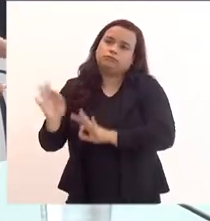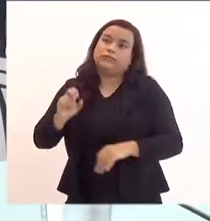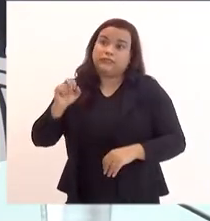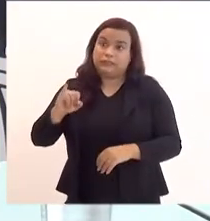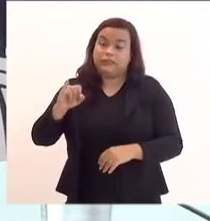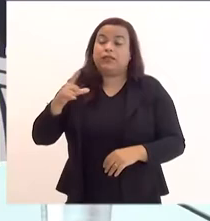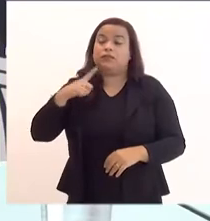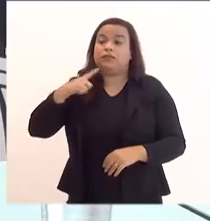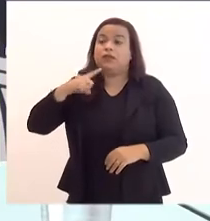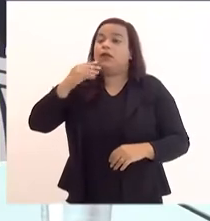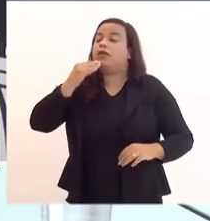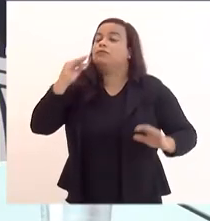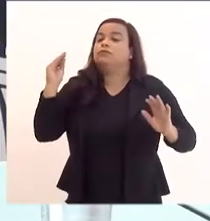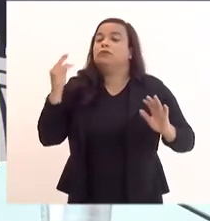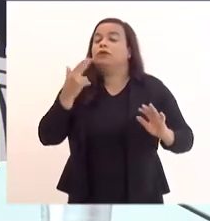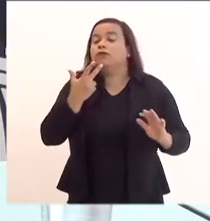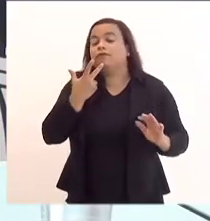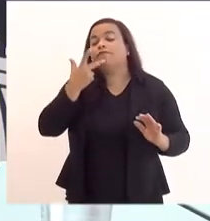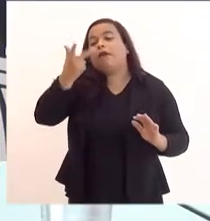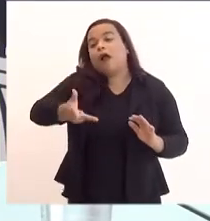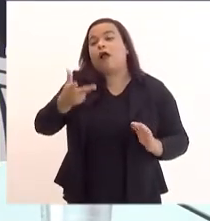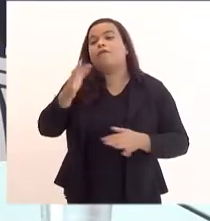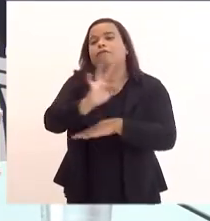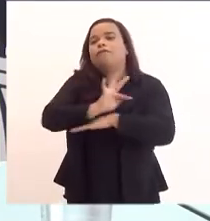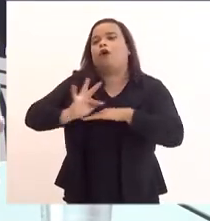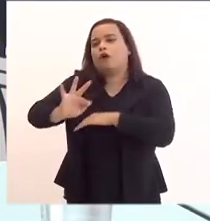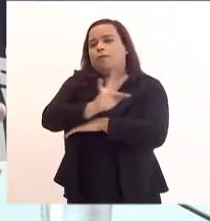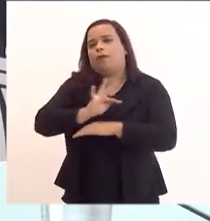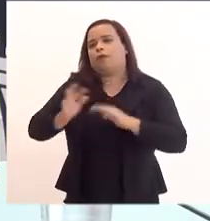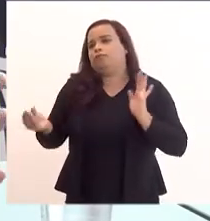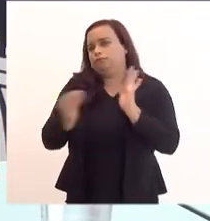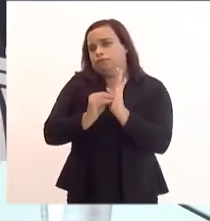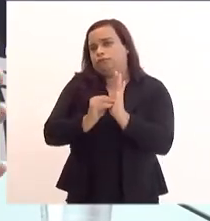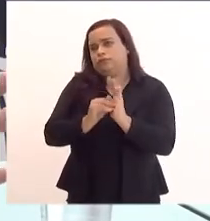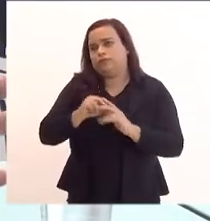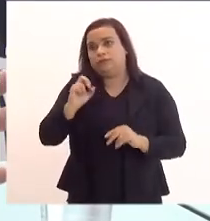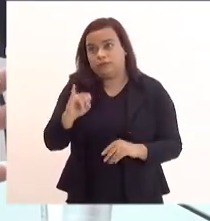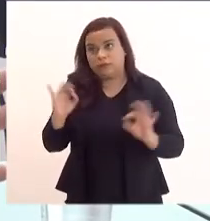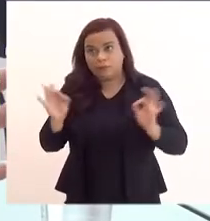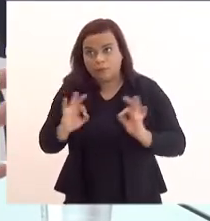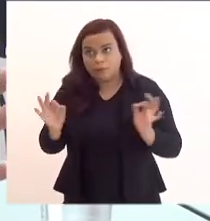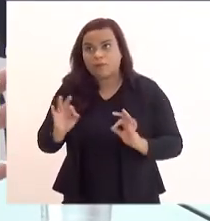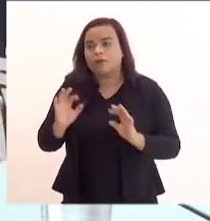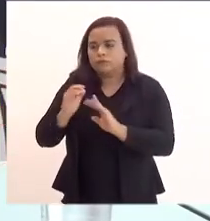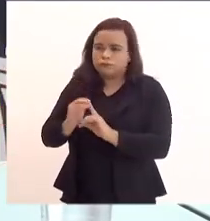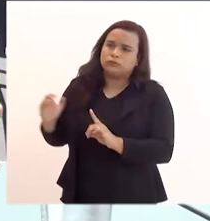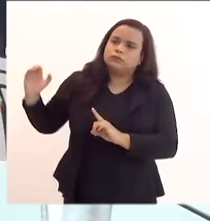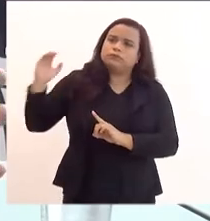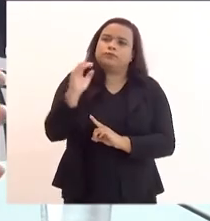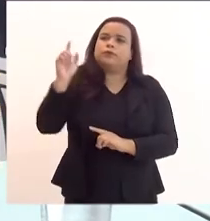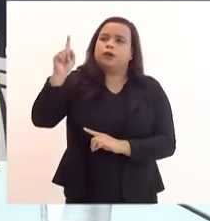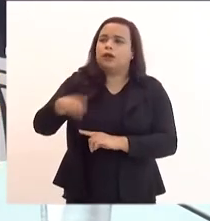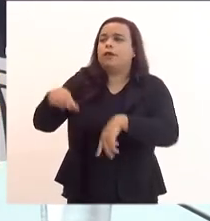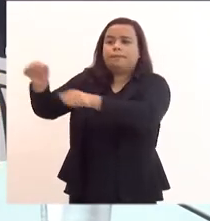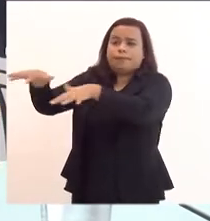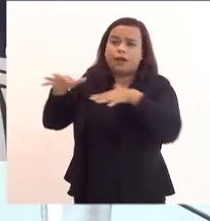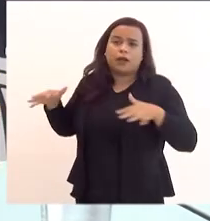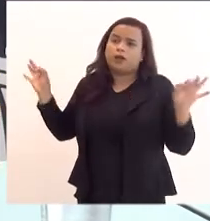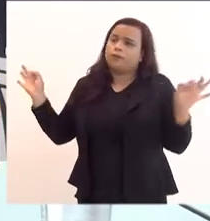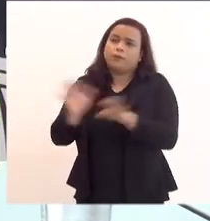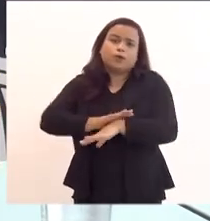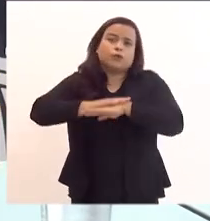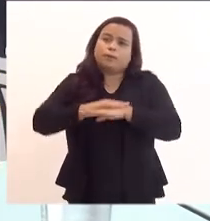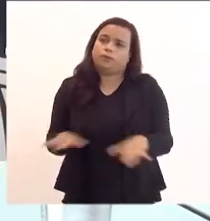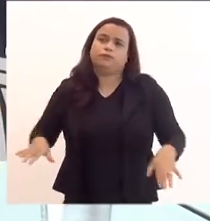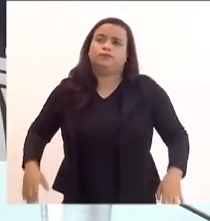Formalmente. Formalmente. Se não, soberano é o plenário. Ponto. Ora,